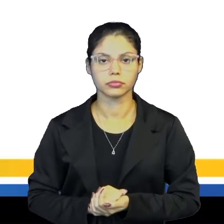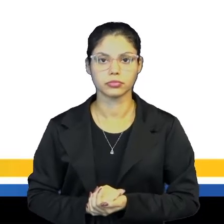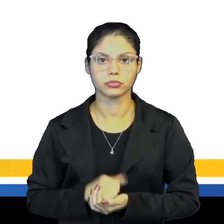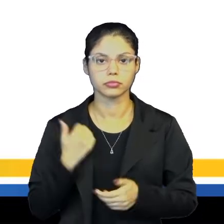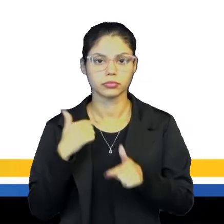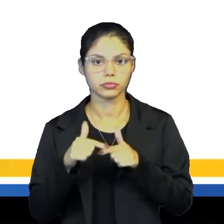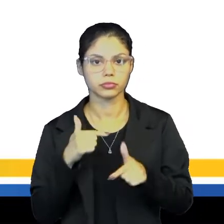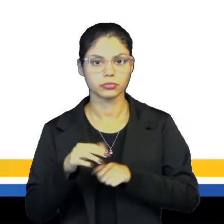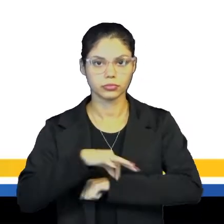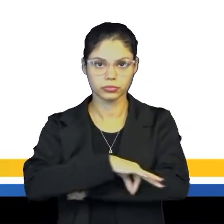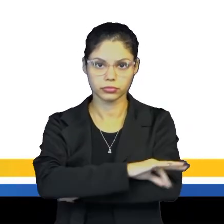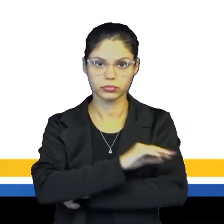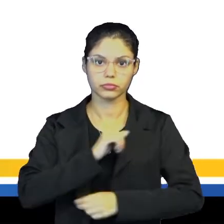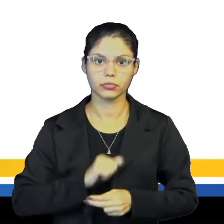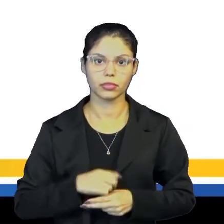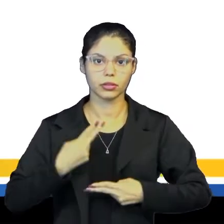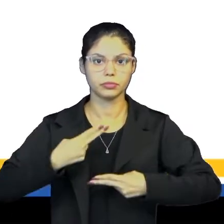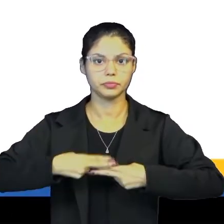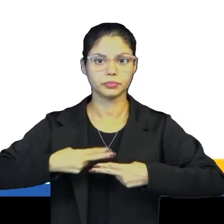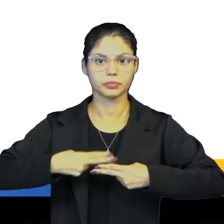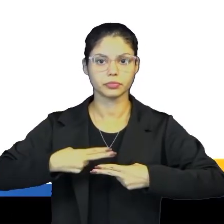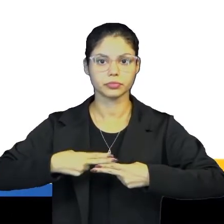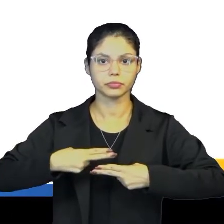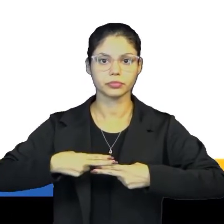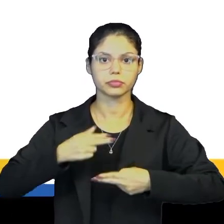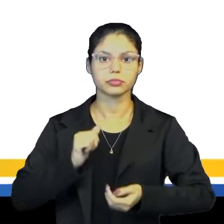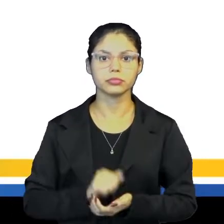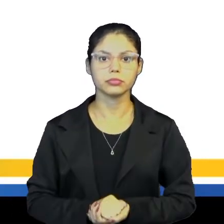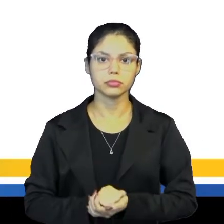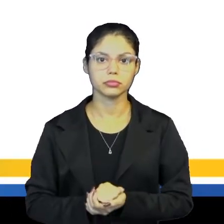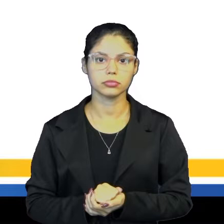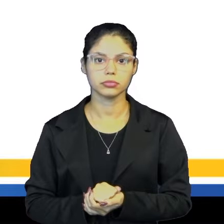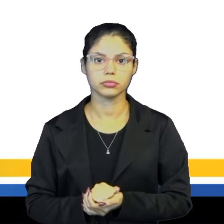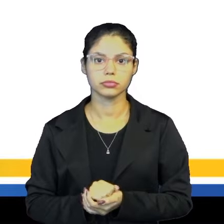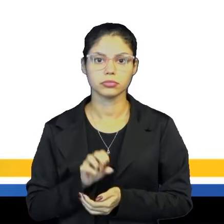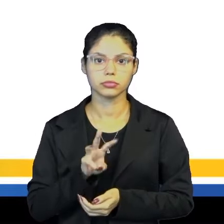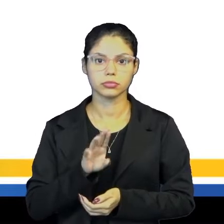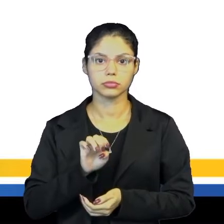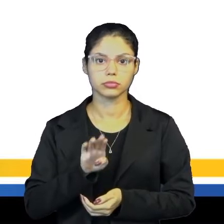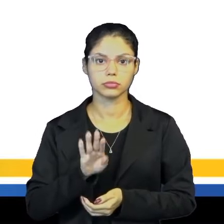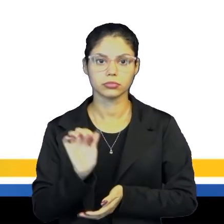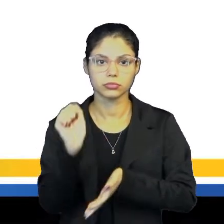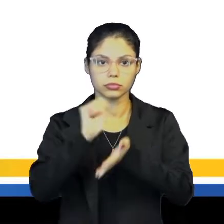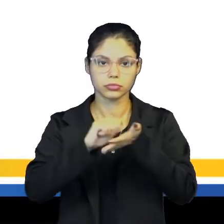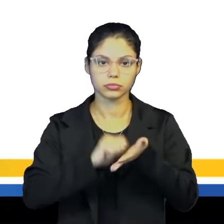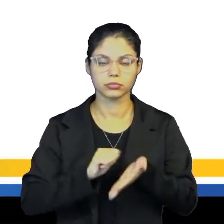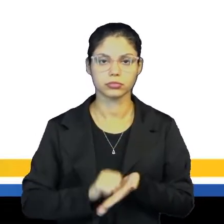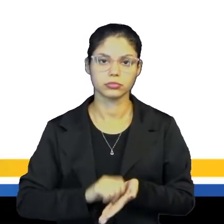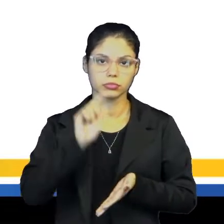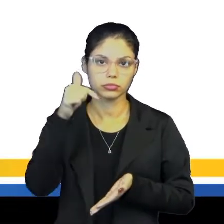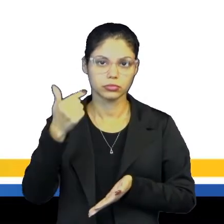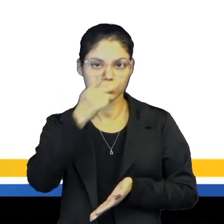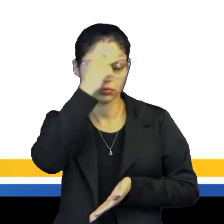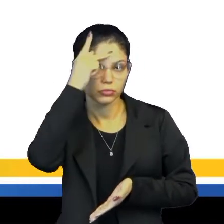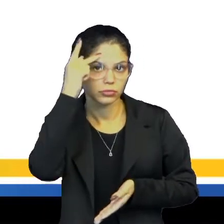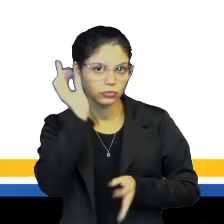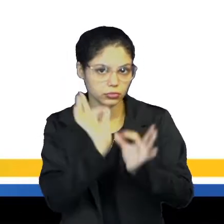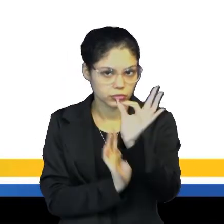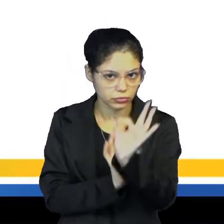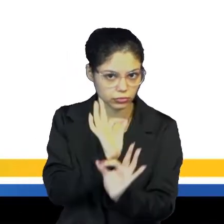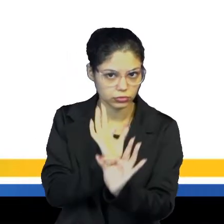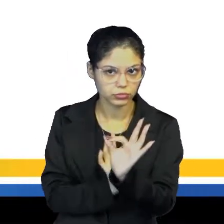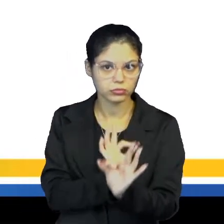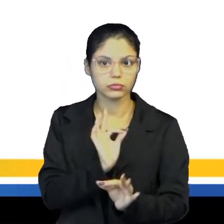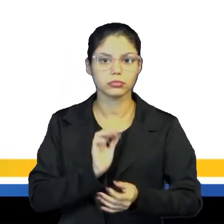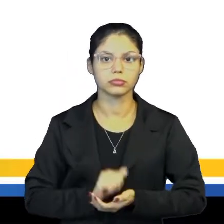dos arquitetos, a novela, o web design, tá? Aquela pessoa que